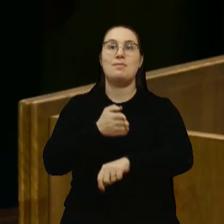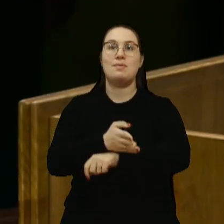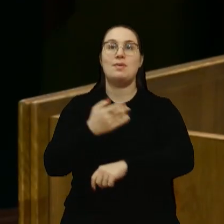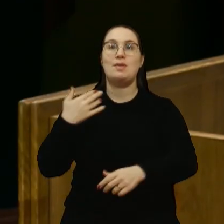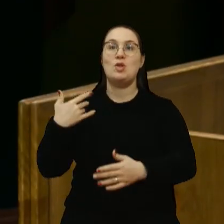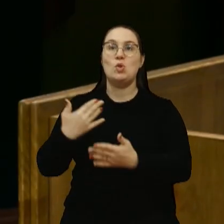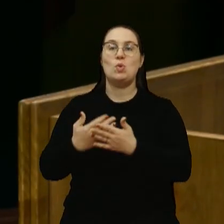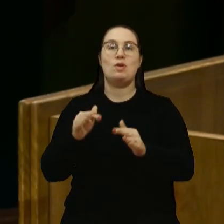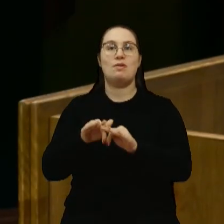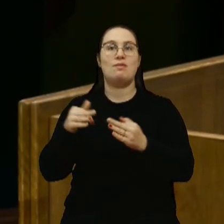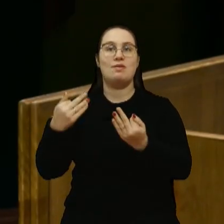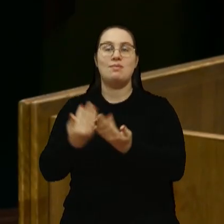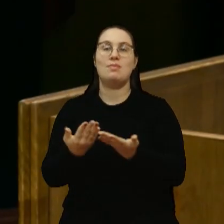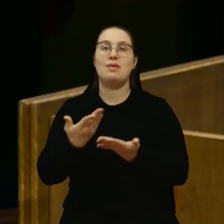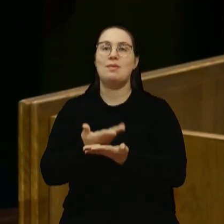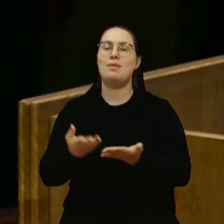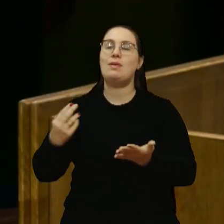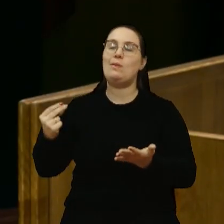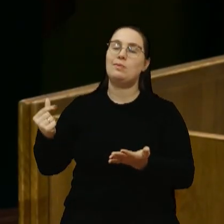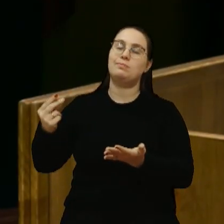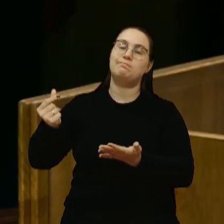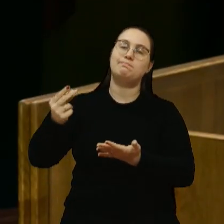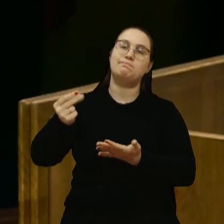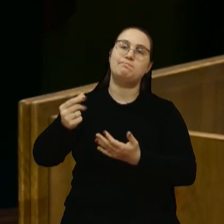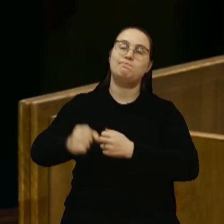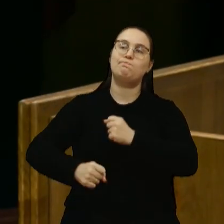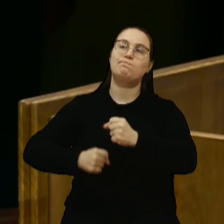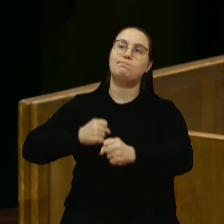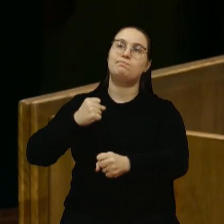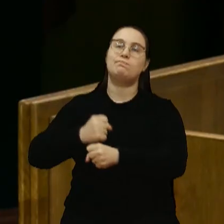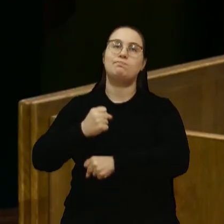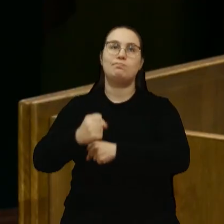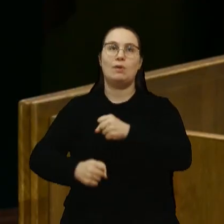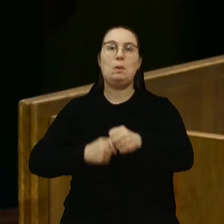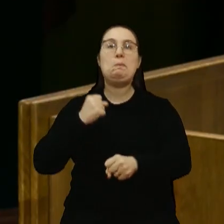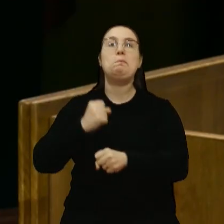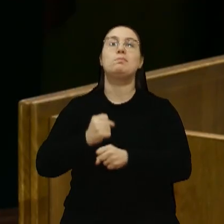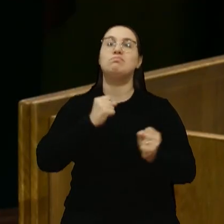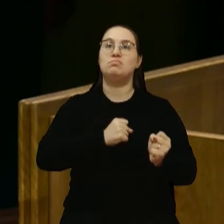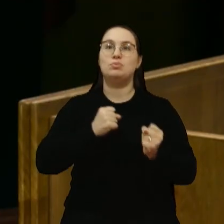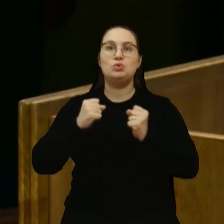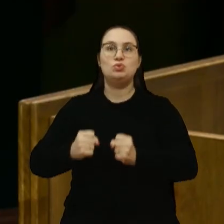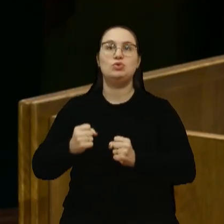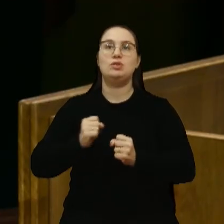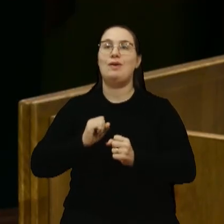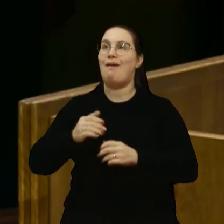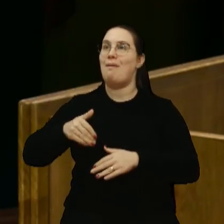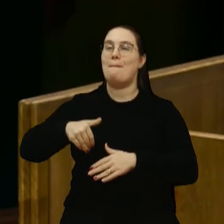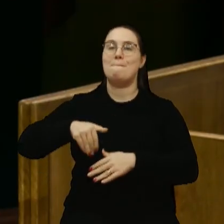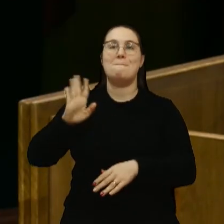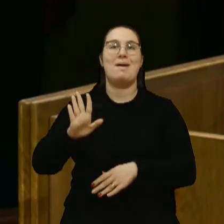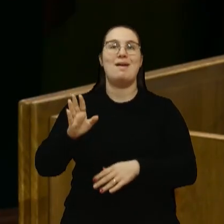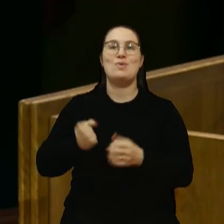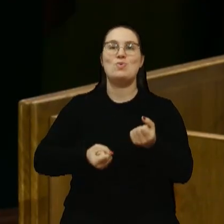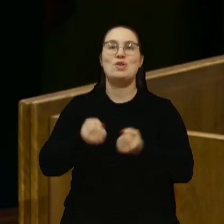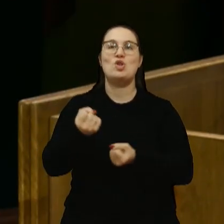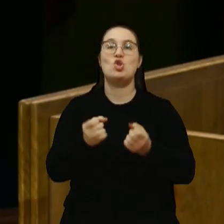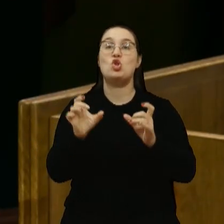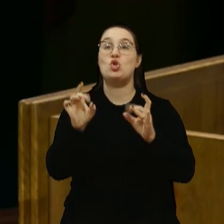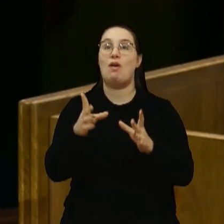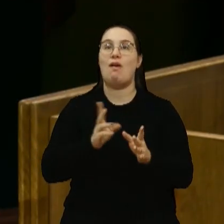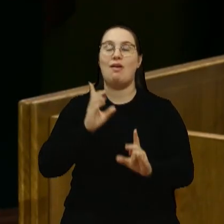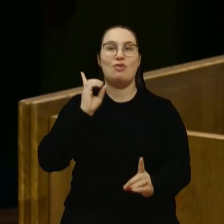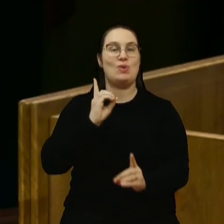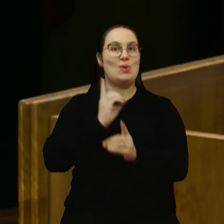famílias. Mas, com o passar do tempo, percebemos que poderíamos ir muito além dos automóveis. Descobrimos